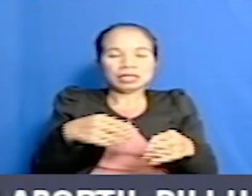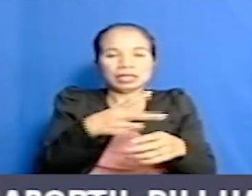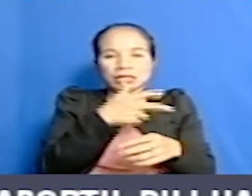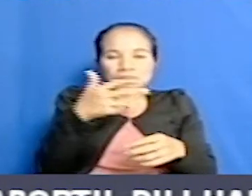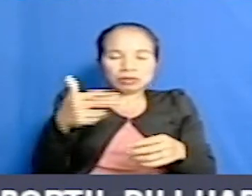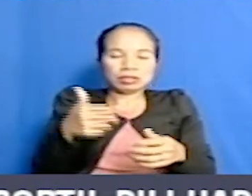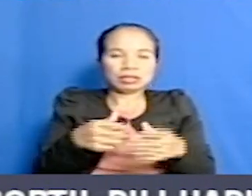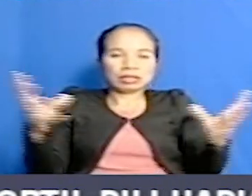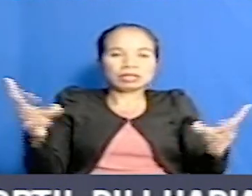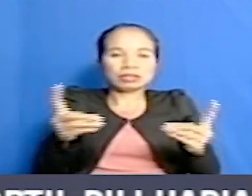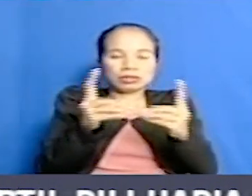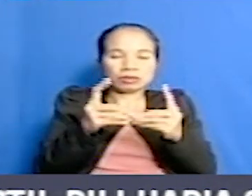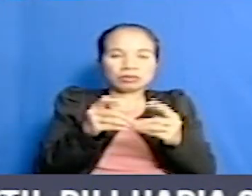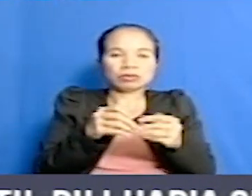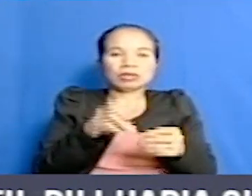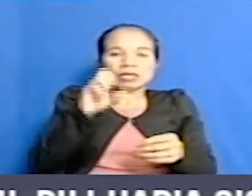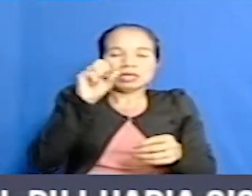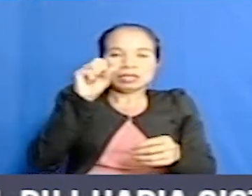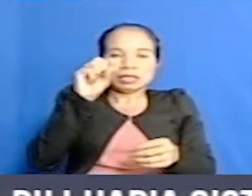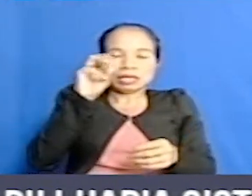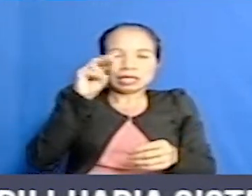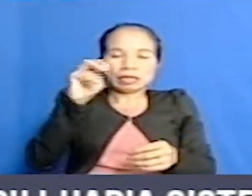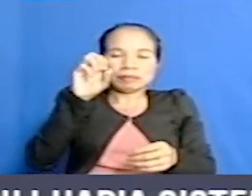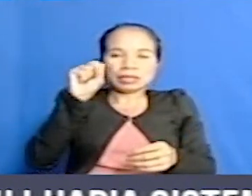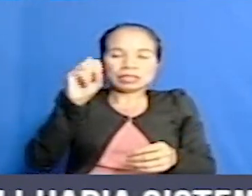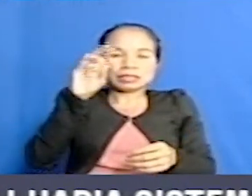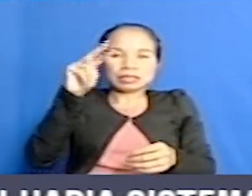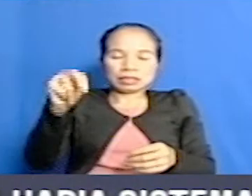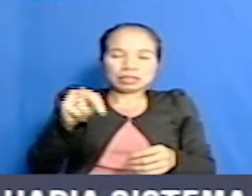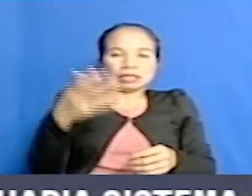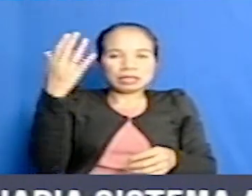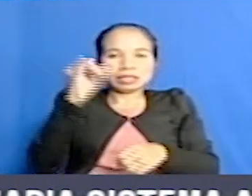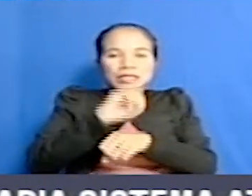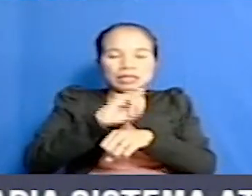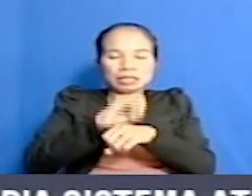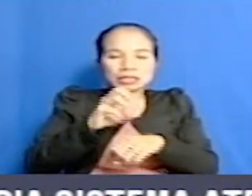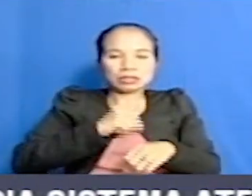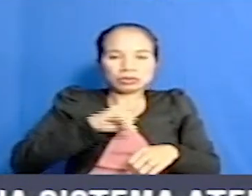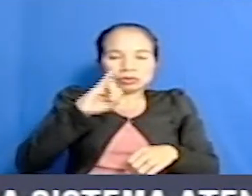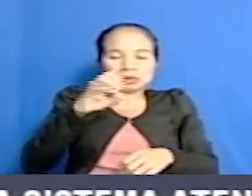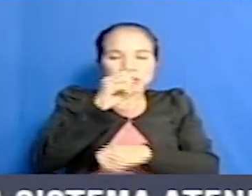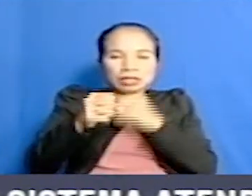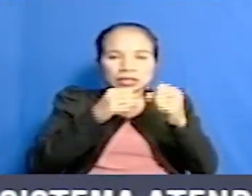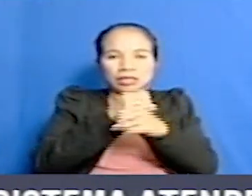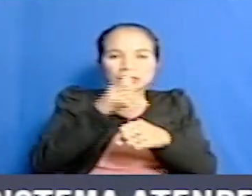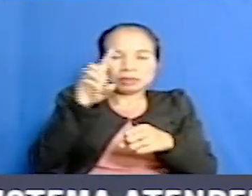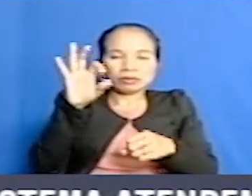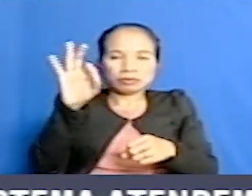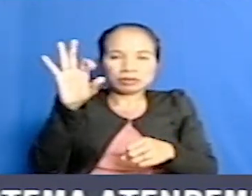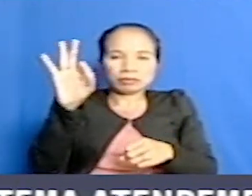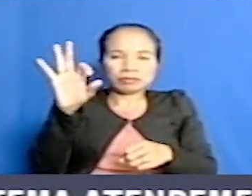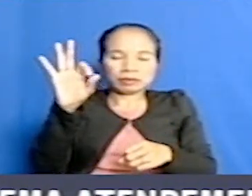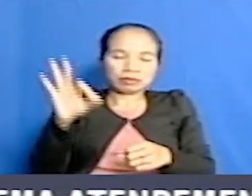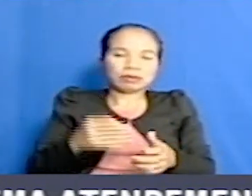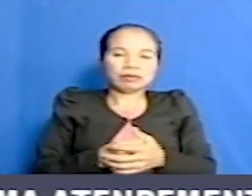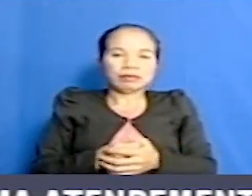Laksaur hafoin acontece massacre setembro negro e a igreja suai e a tinang reunida tusia sianulu resensia.